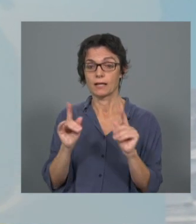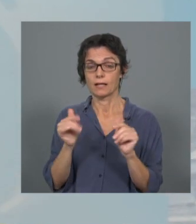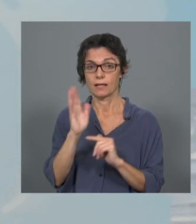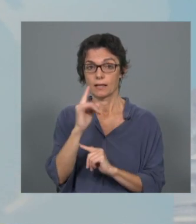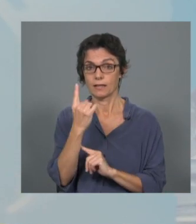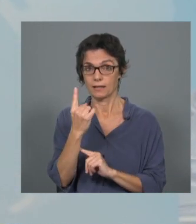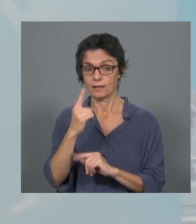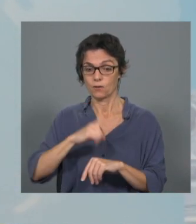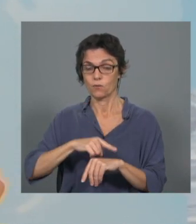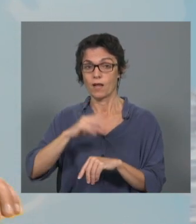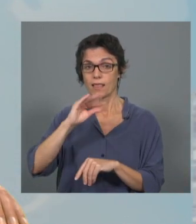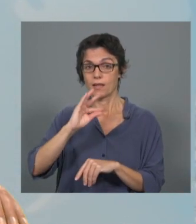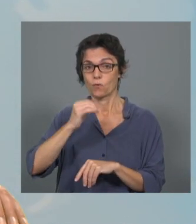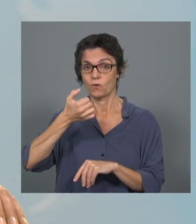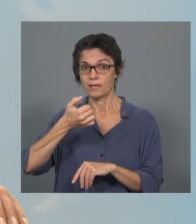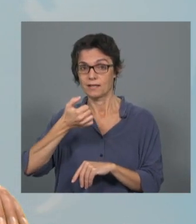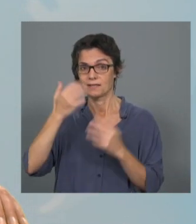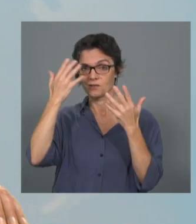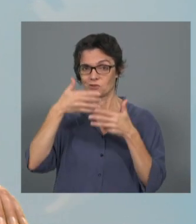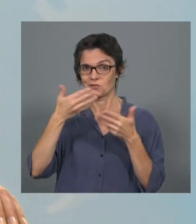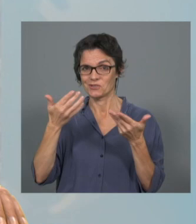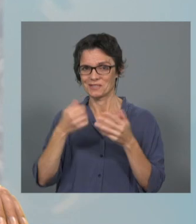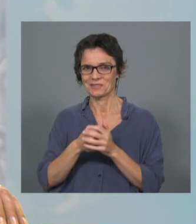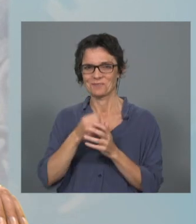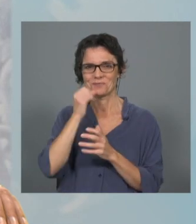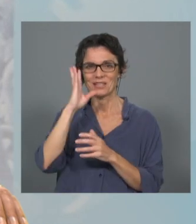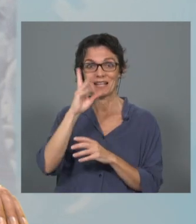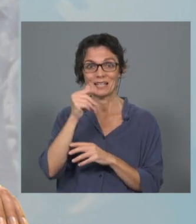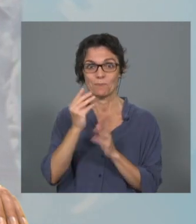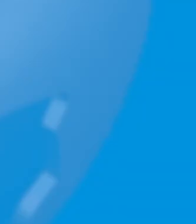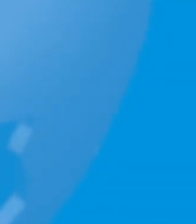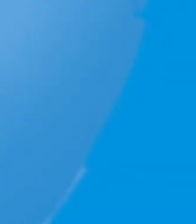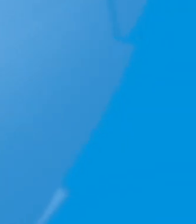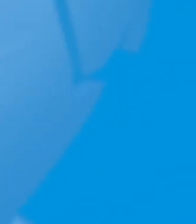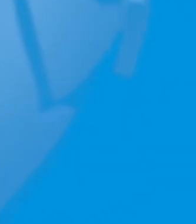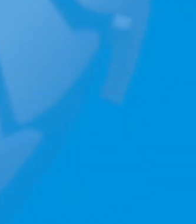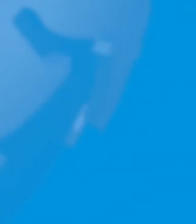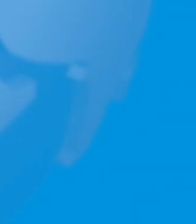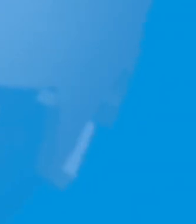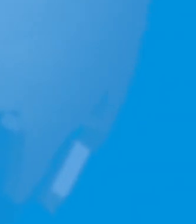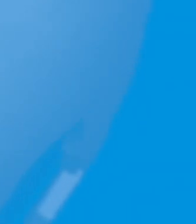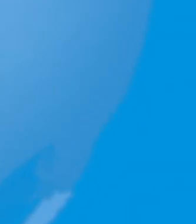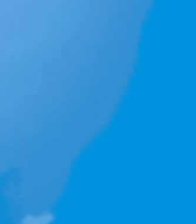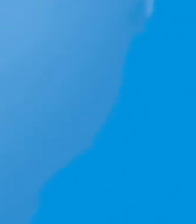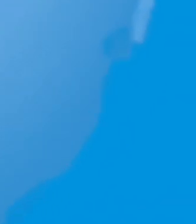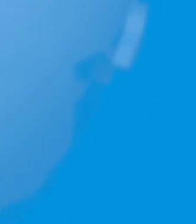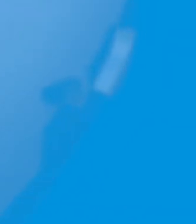1, pelas 22h45. Tenha uma boa tarde e até amanhã, se Deus quiser.